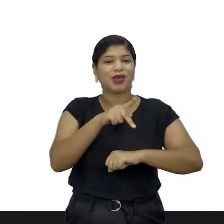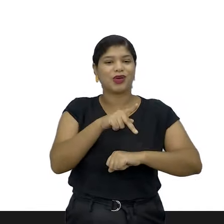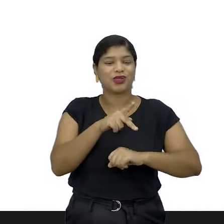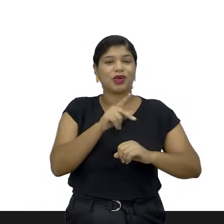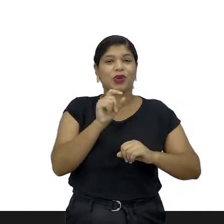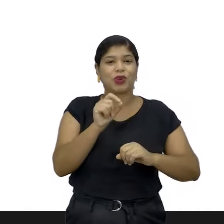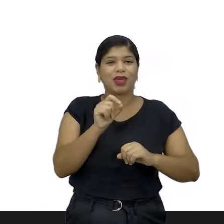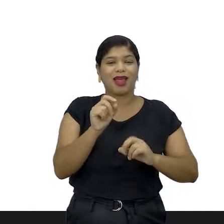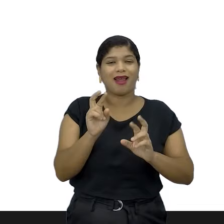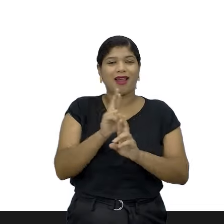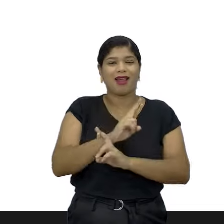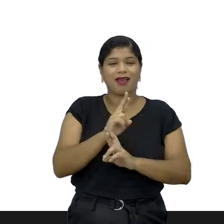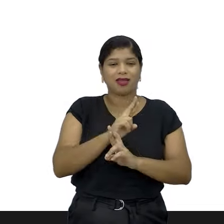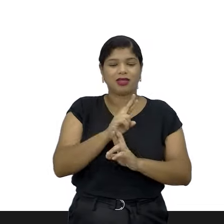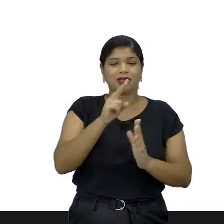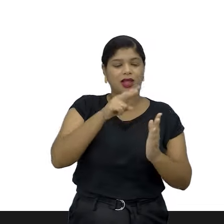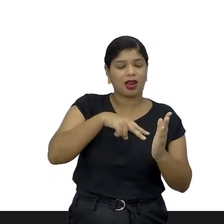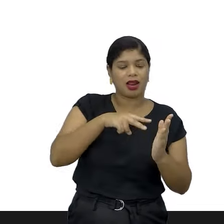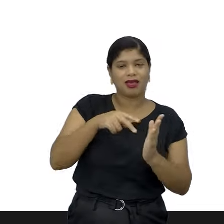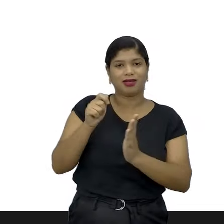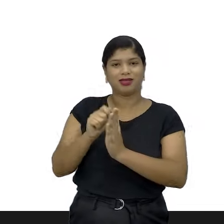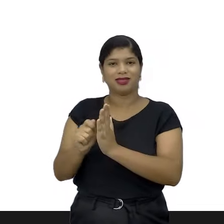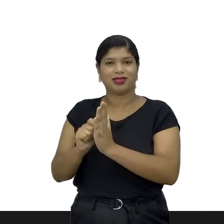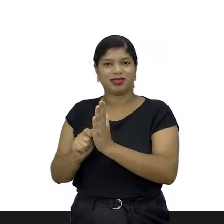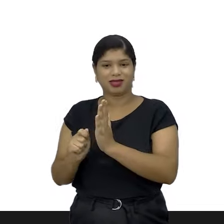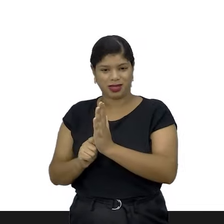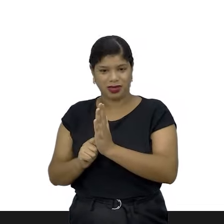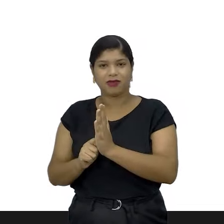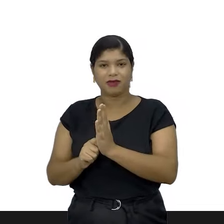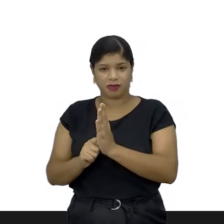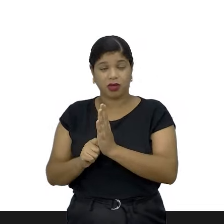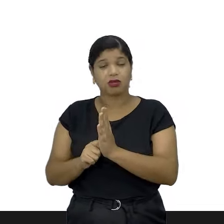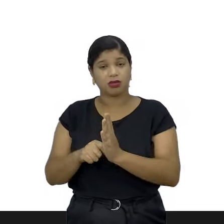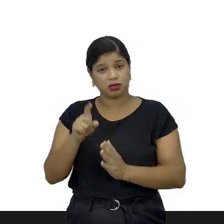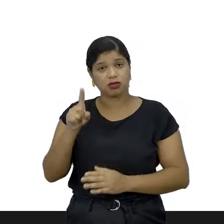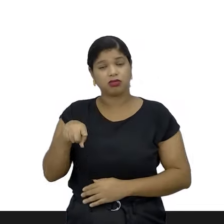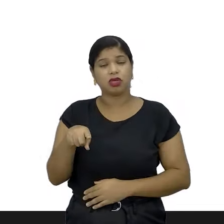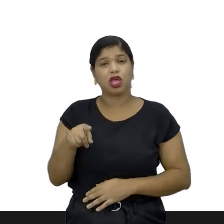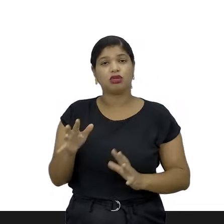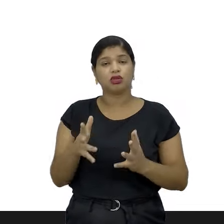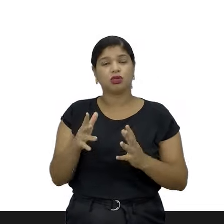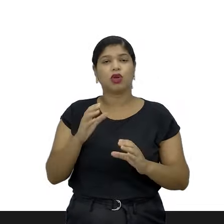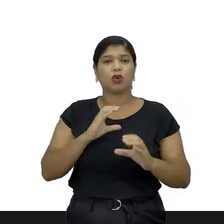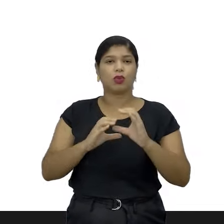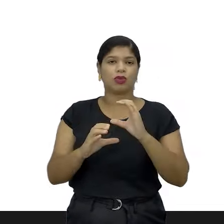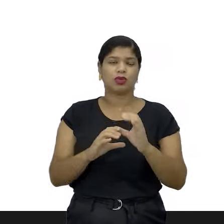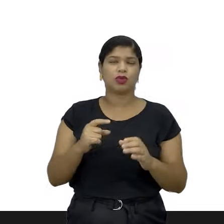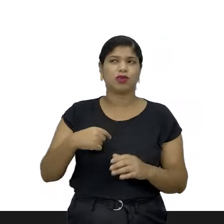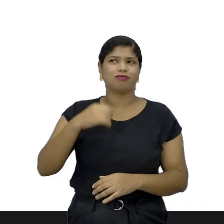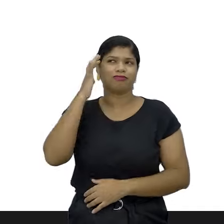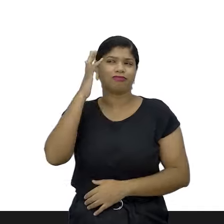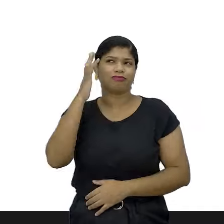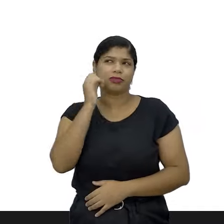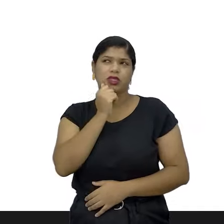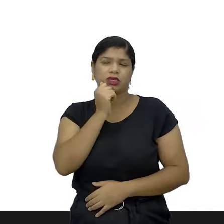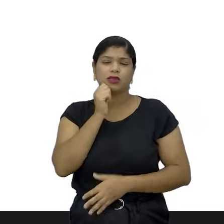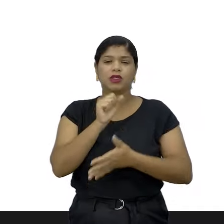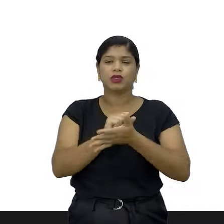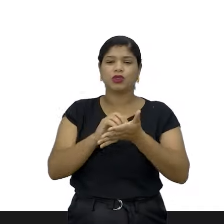a escrita, né? É muito importante pensar nas habilidades, pensar em tudo isso